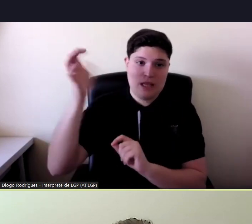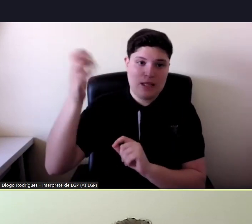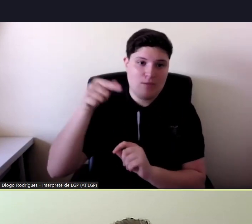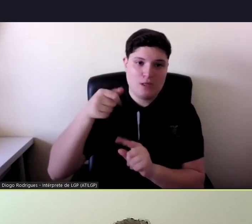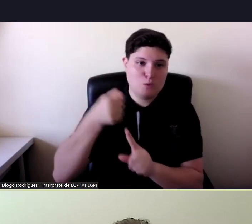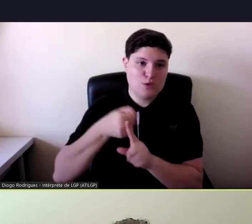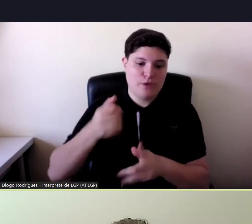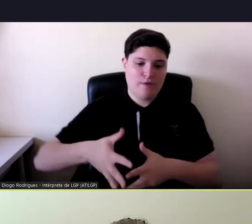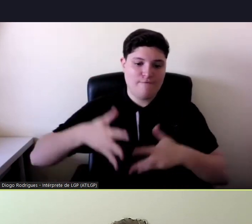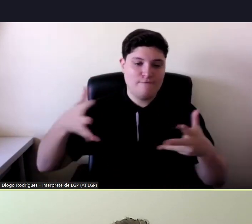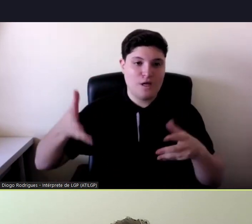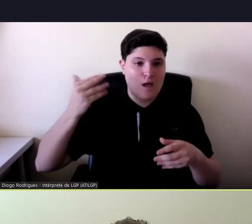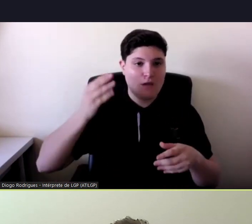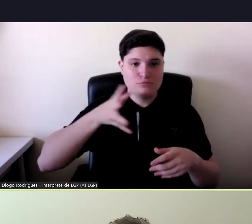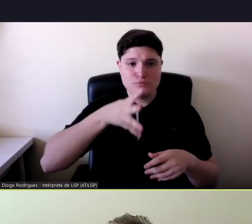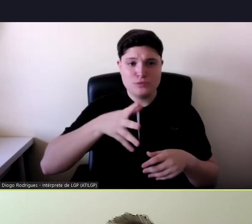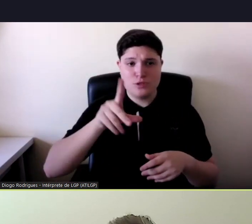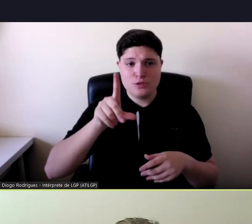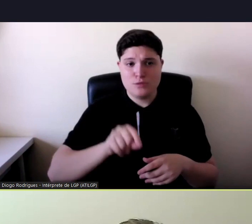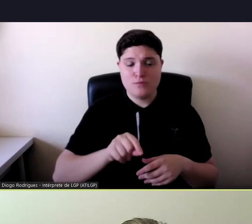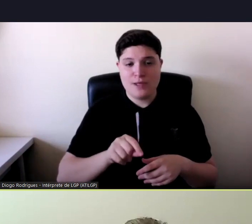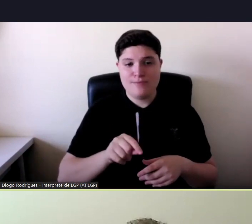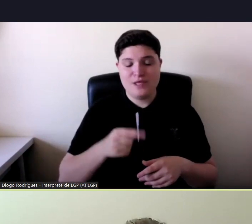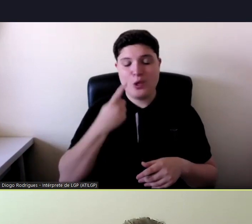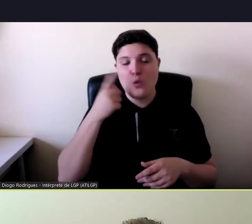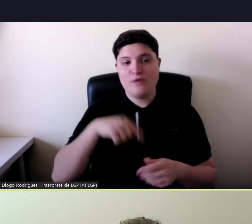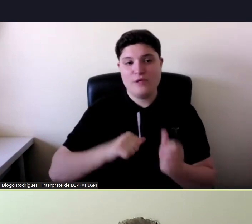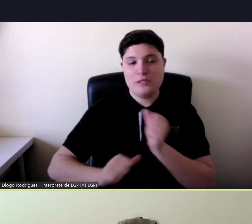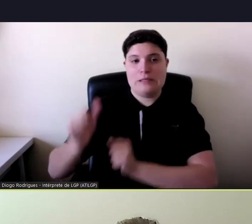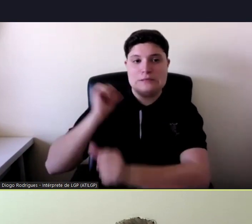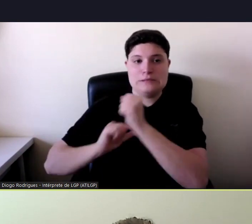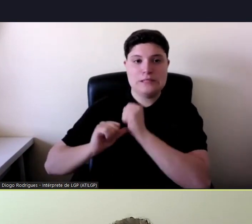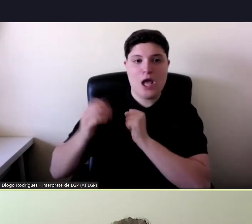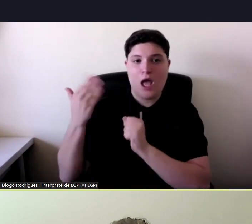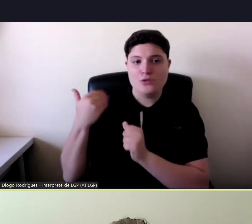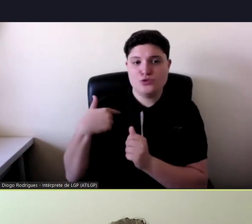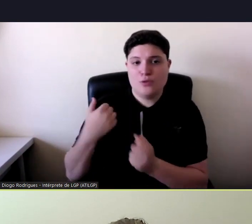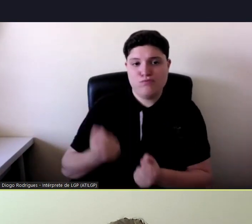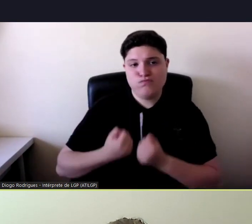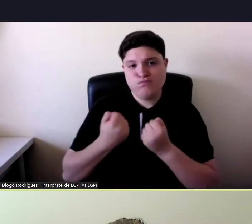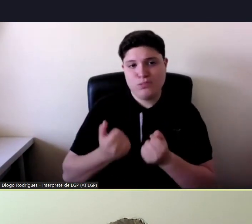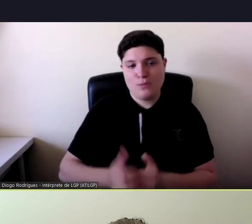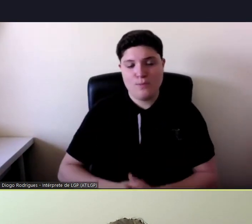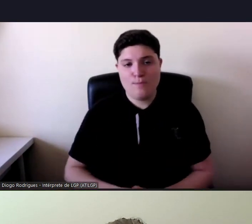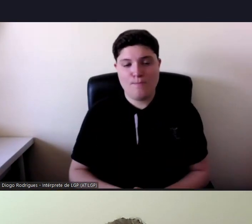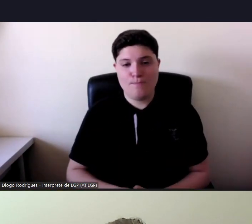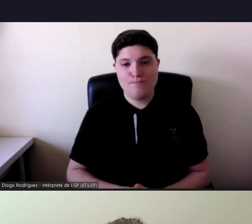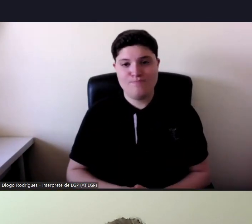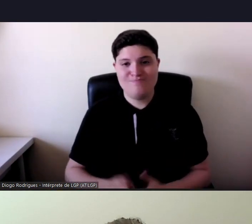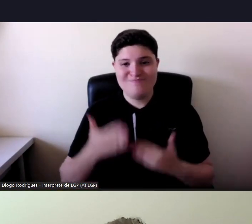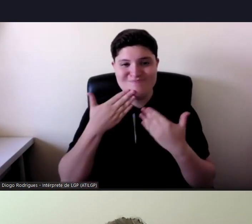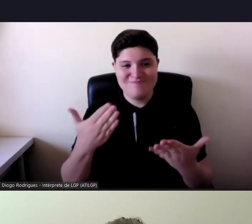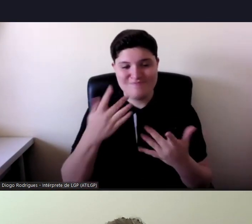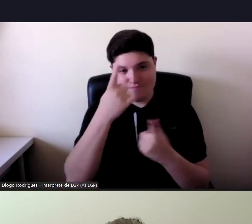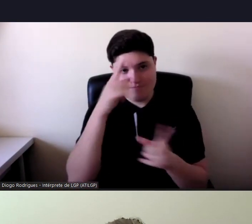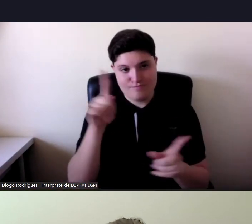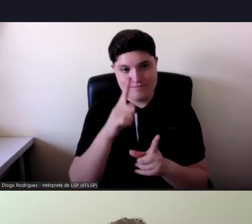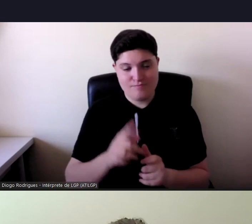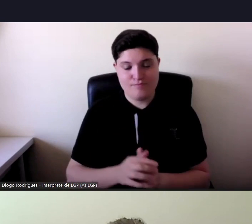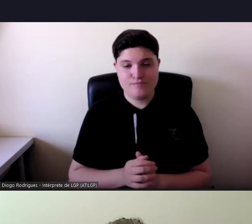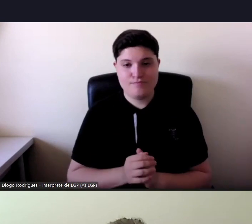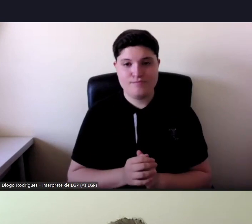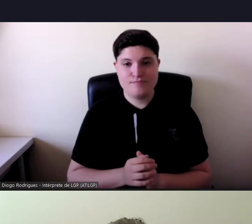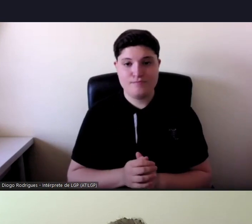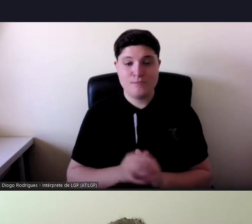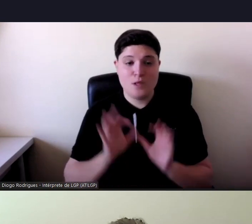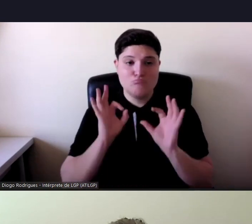impactar naquilo que é a sua atividade económica. Eu aqui, agora se calhar, colocaria aqui algumas medidas que nós temos, alguns projetos